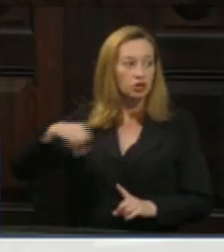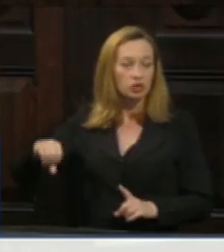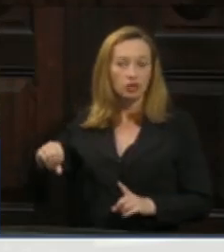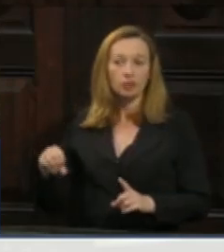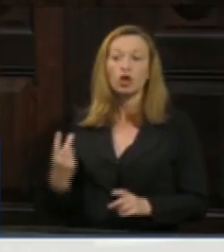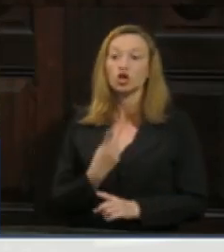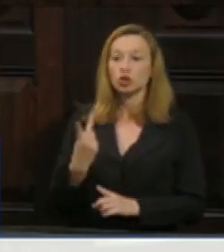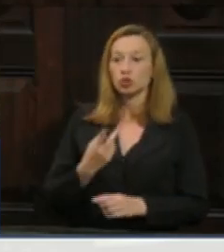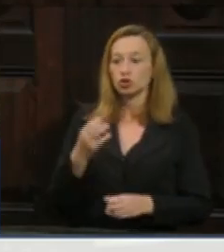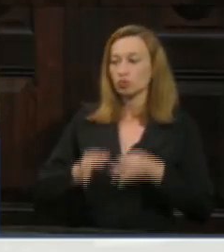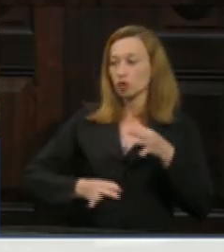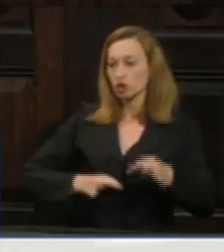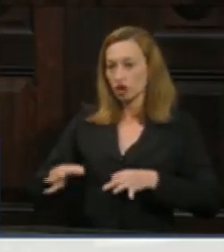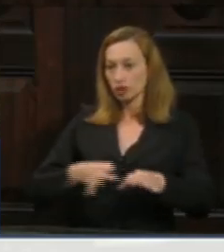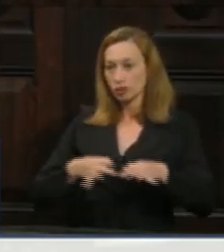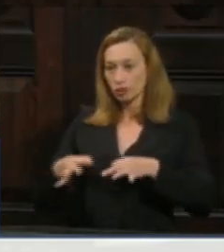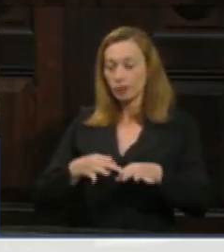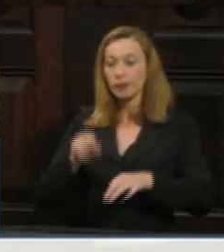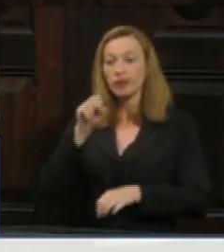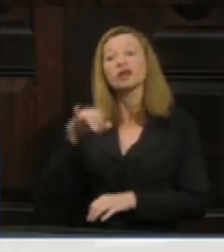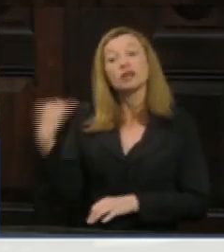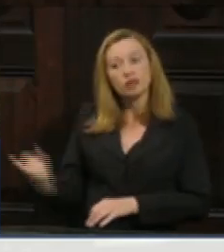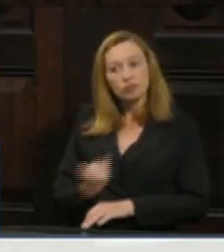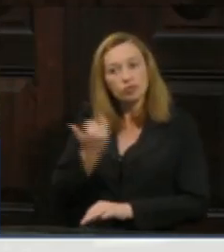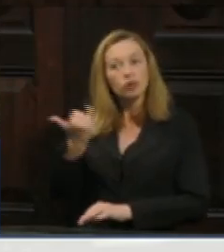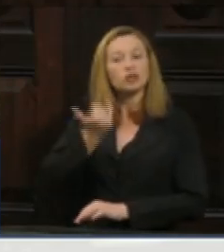Tanto é que no dia de ontem